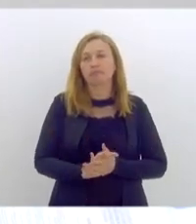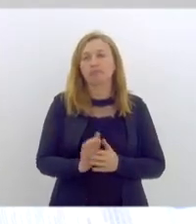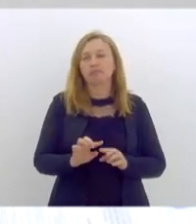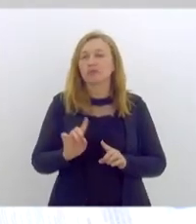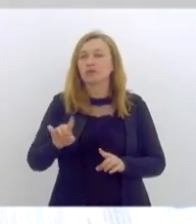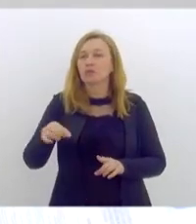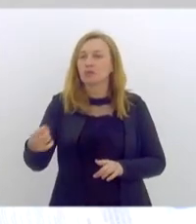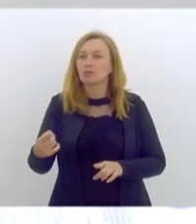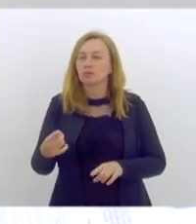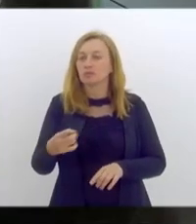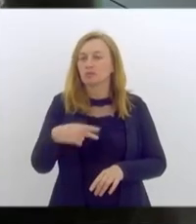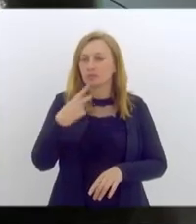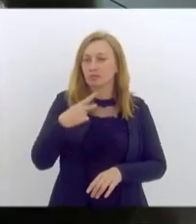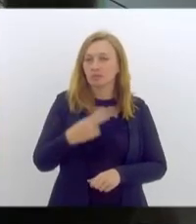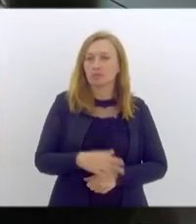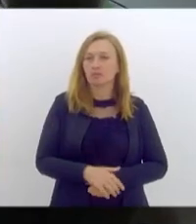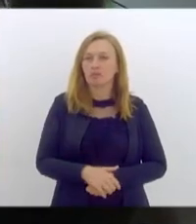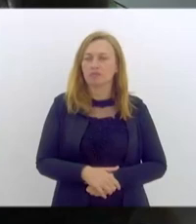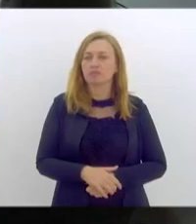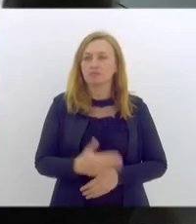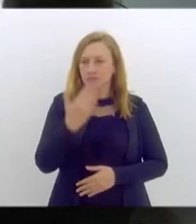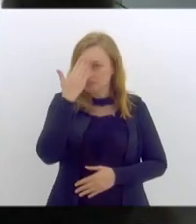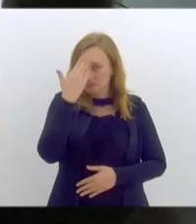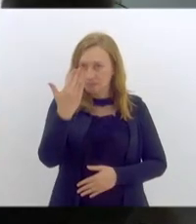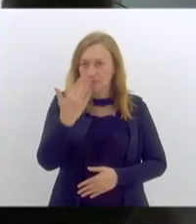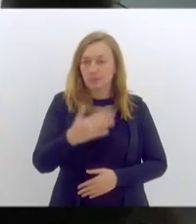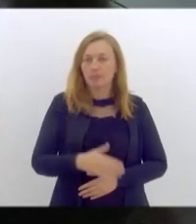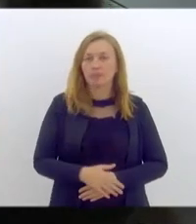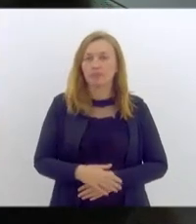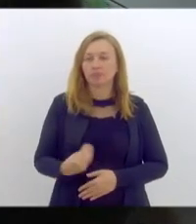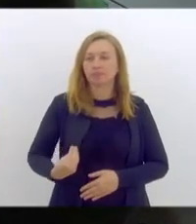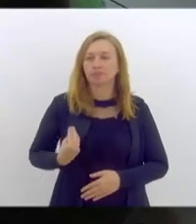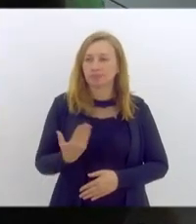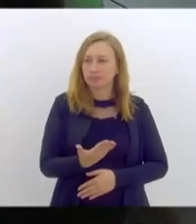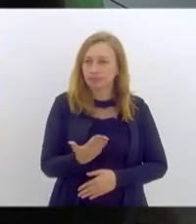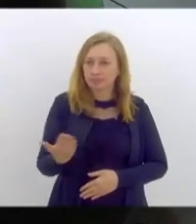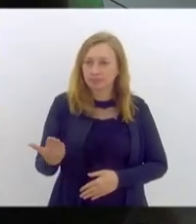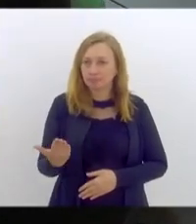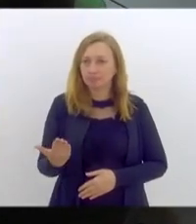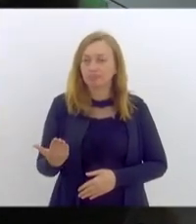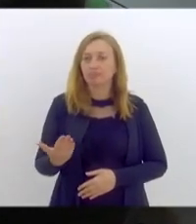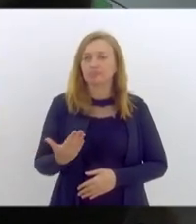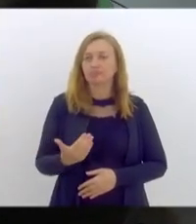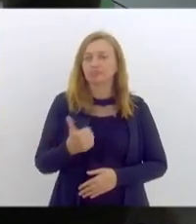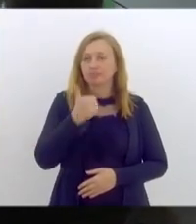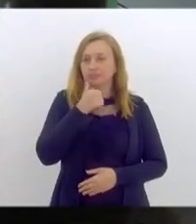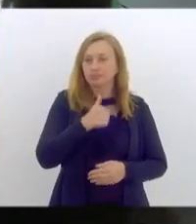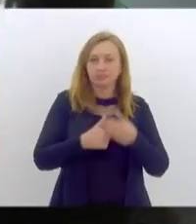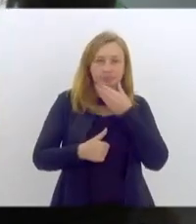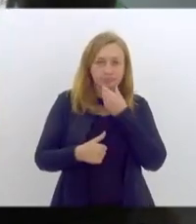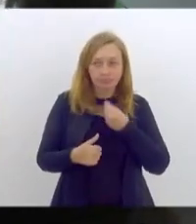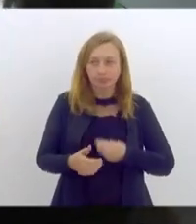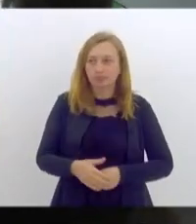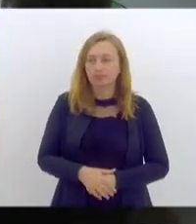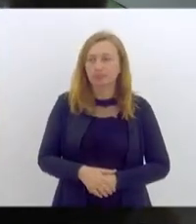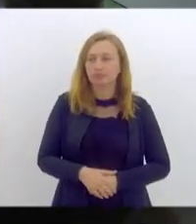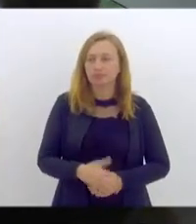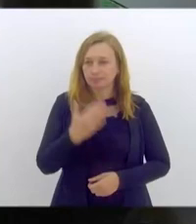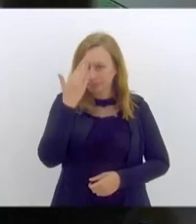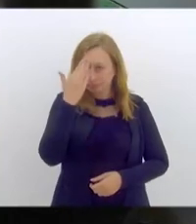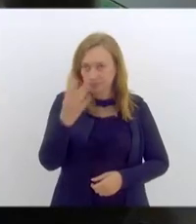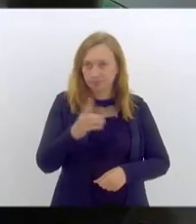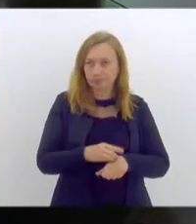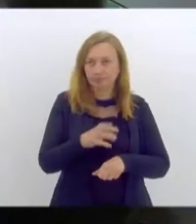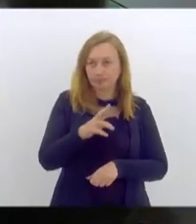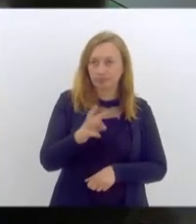alguma coisa então eu agradeço a presença das Senhoras dos Senhores agradeço